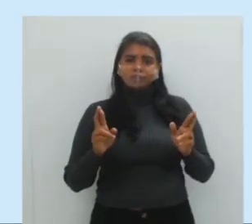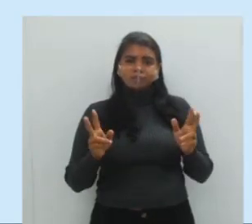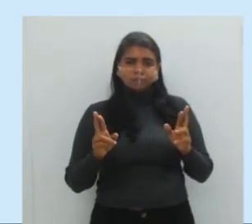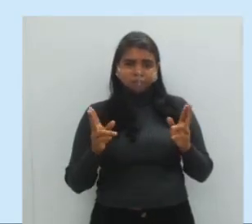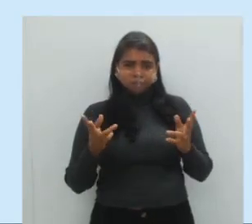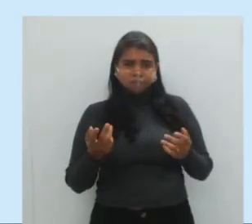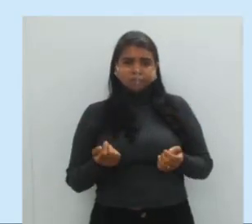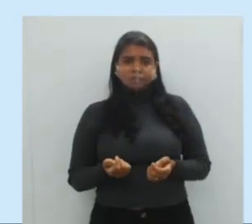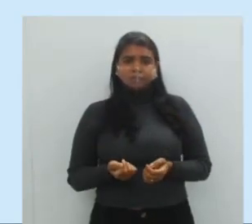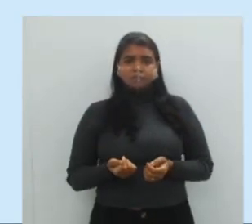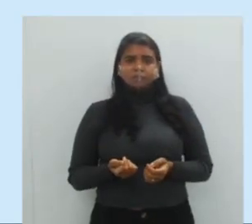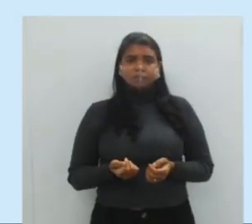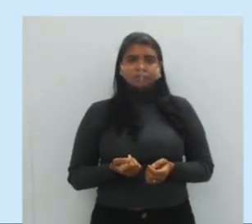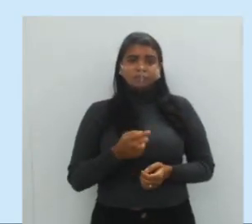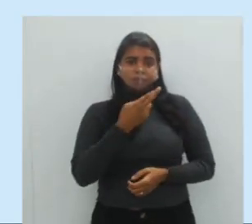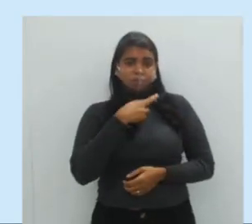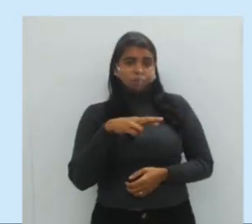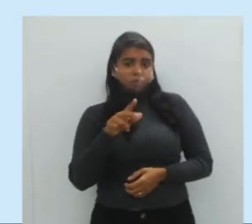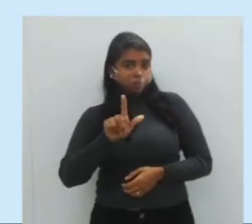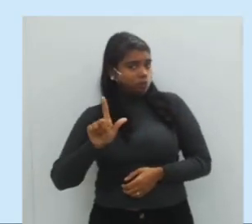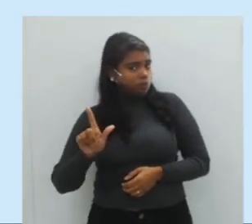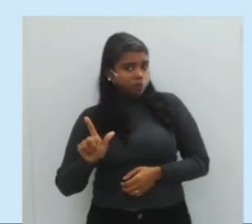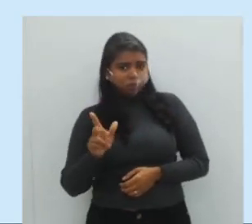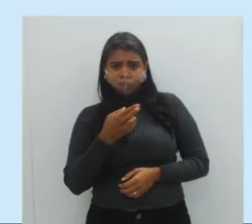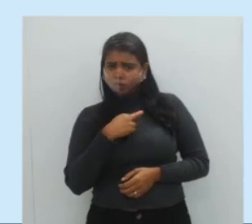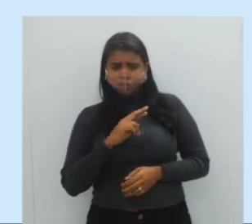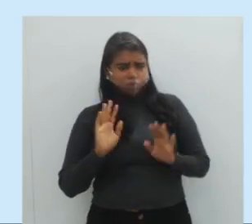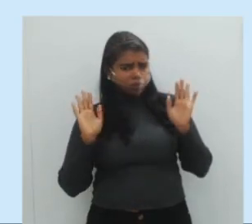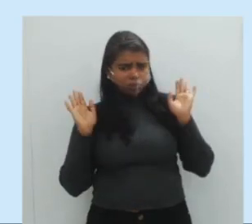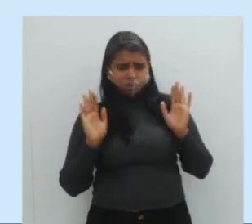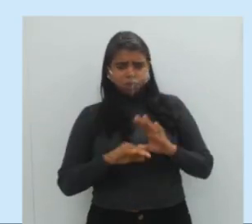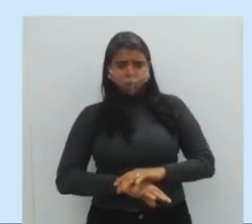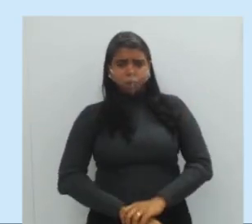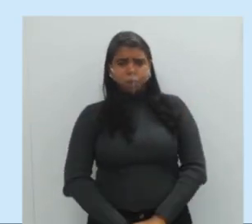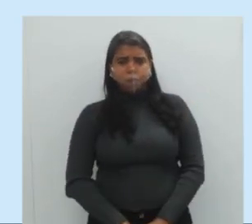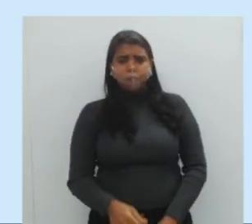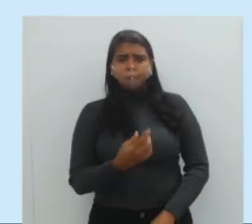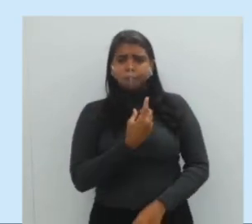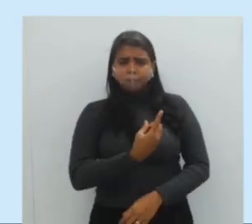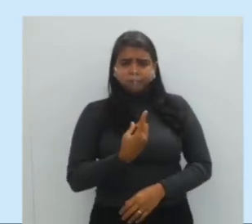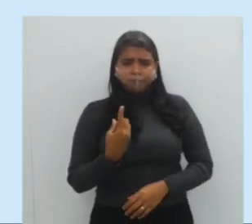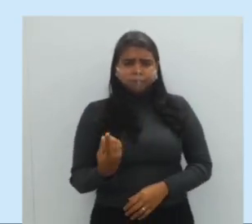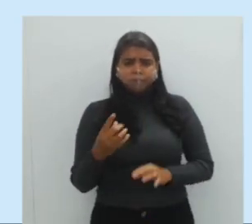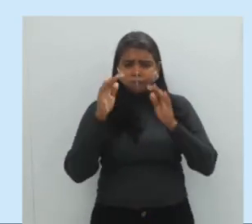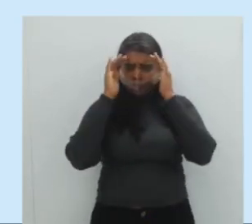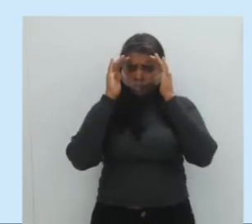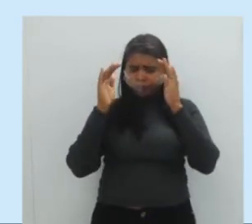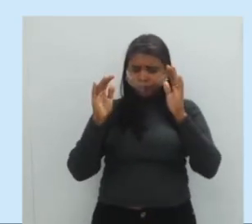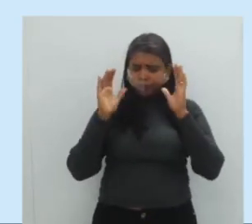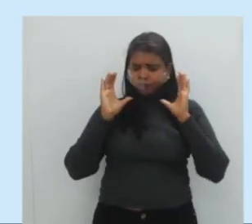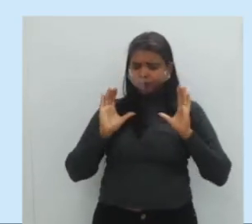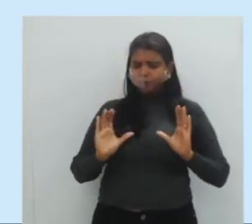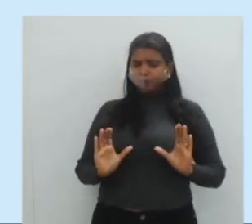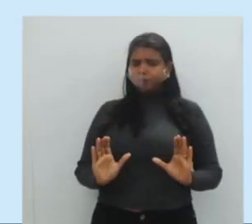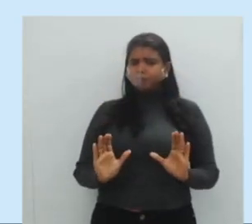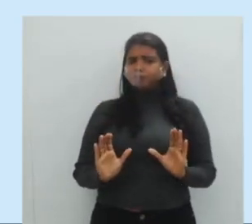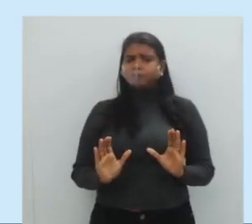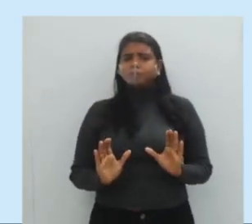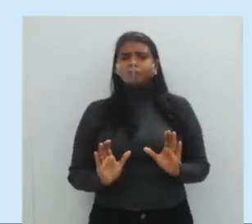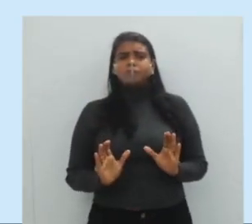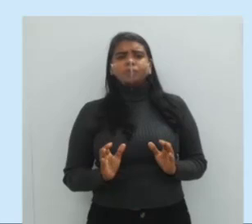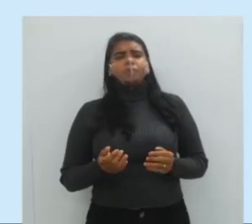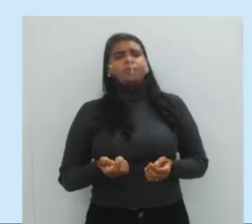vai diferenciar uma doutrina, certo? Uma religião de outra. Cada qual tem os